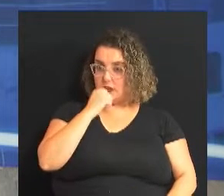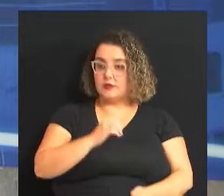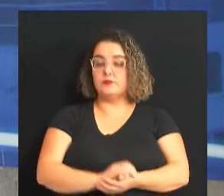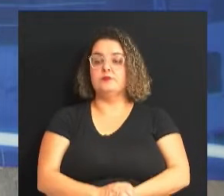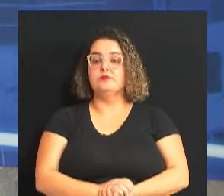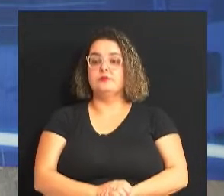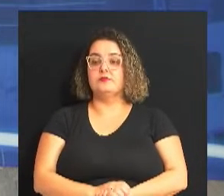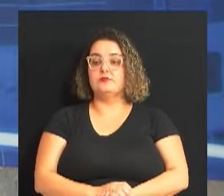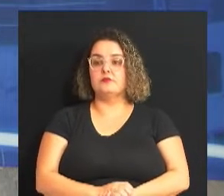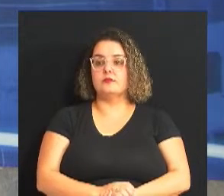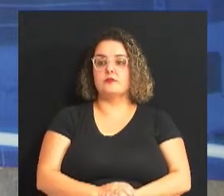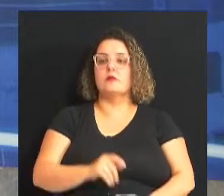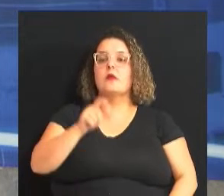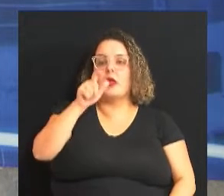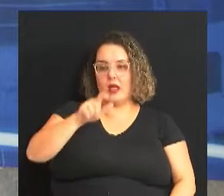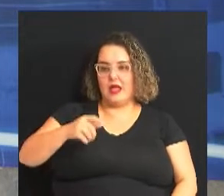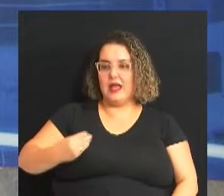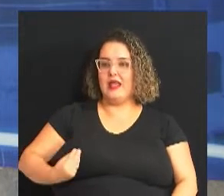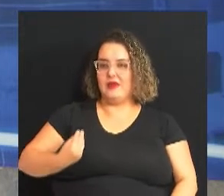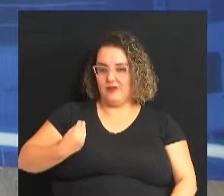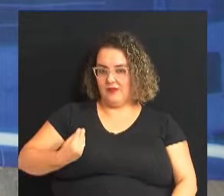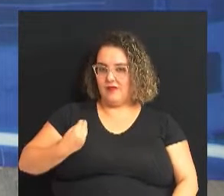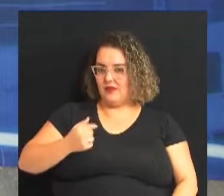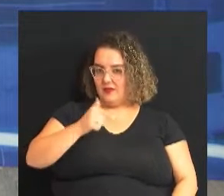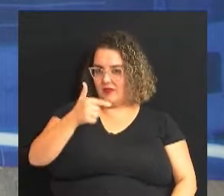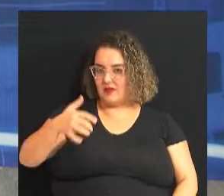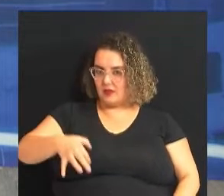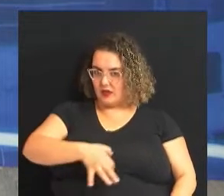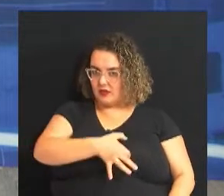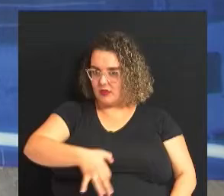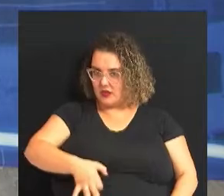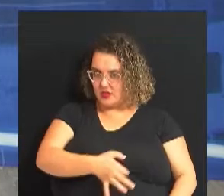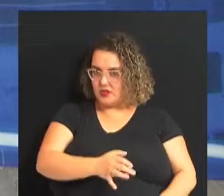pessoa vive sem o intestino?